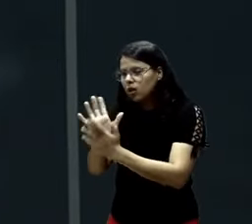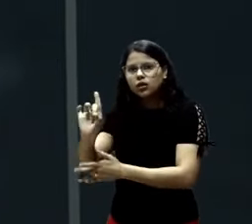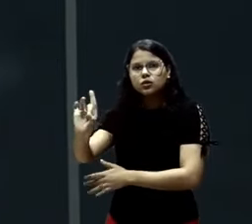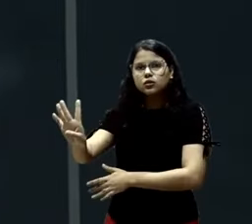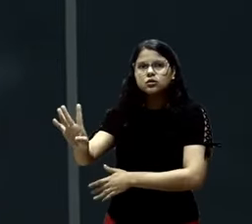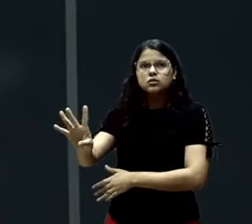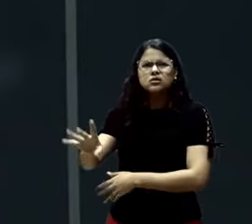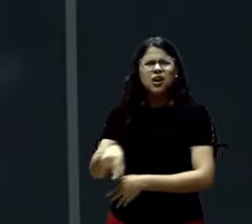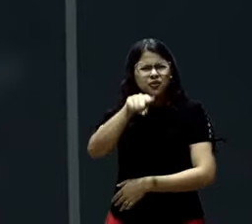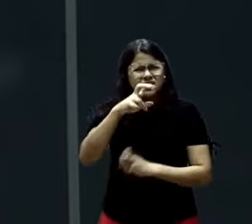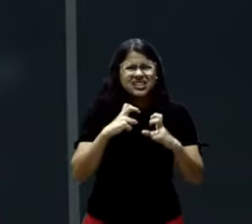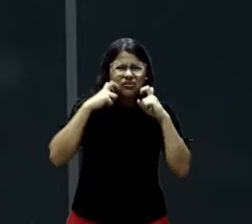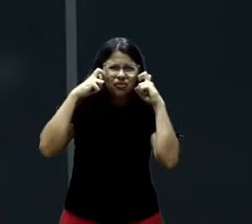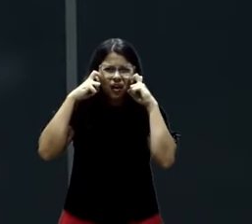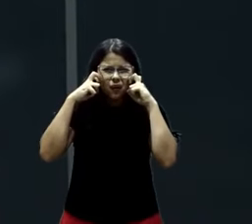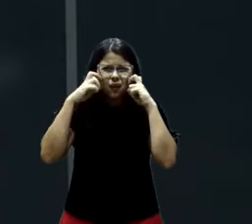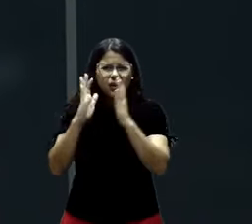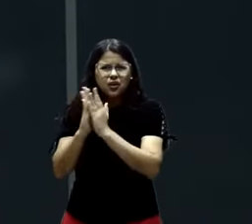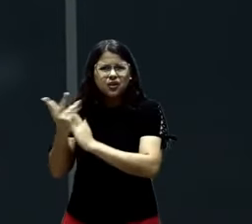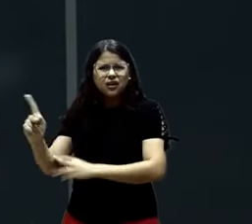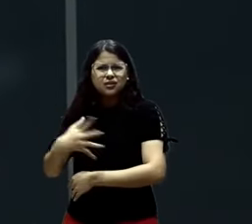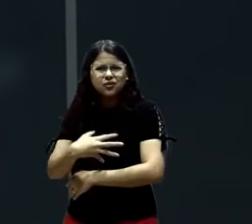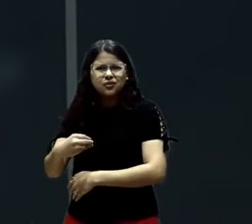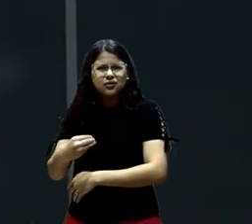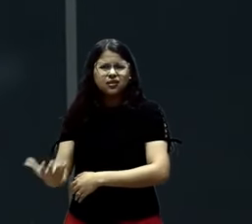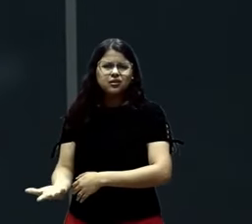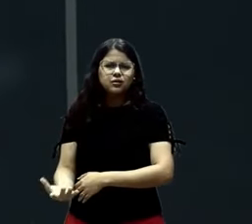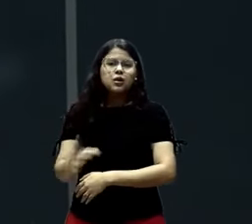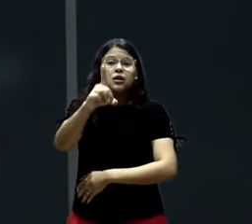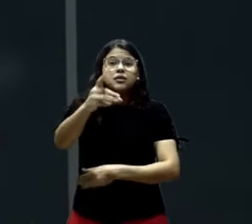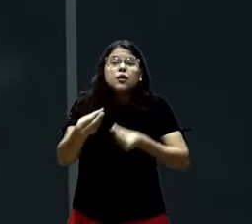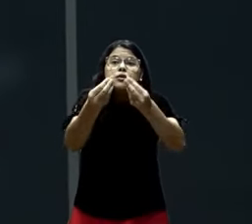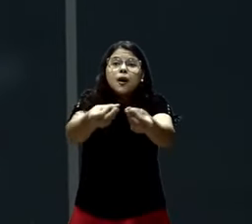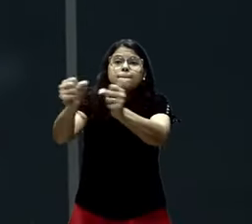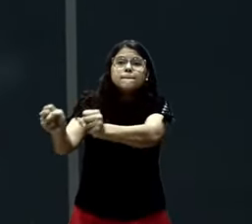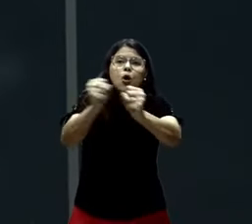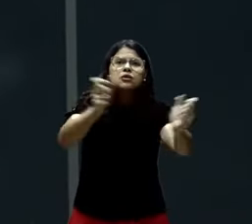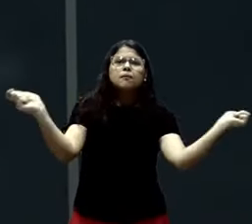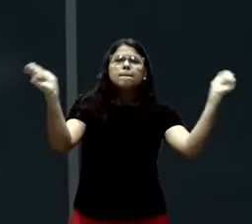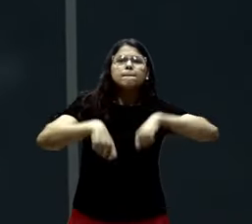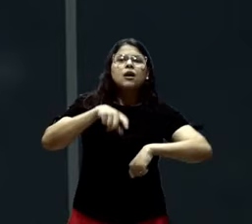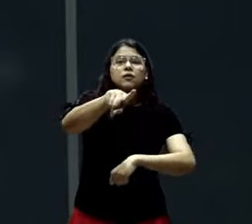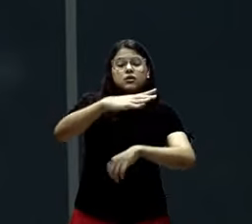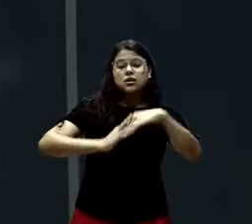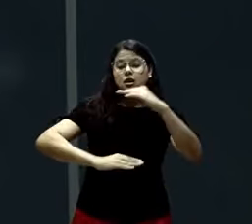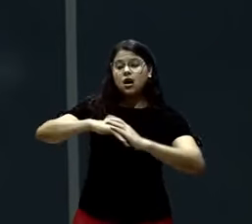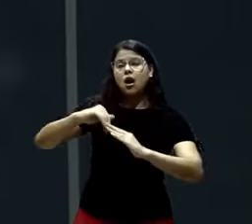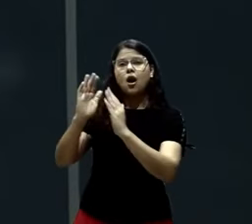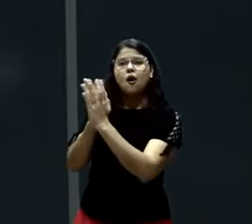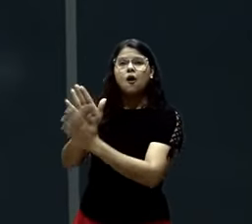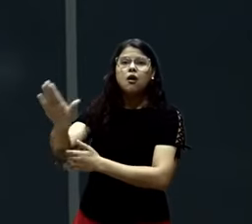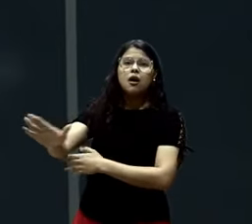Você tem vergonha disso? Deus te deu esse poder, você orar pelo seu filho, pela tua filha,